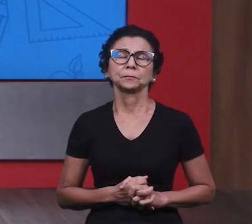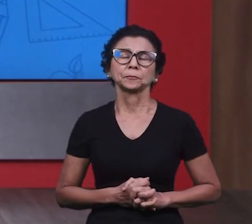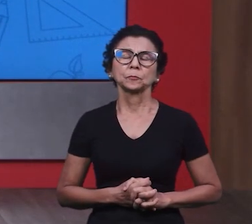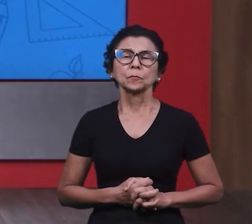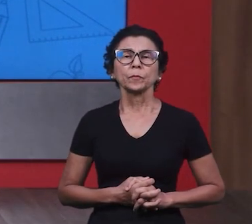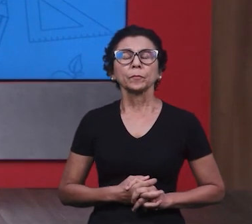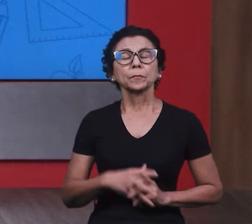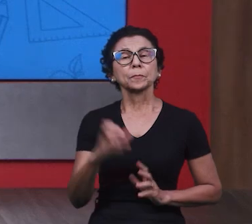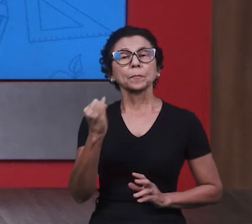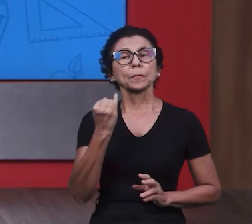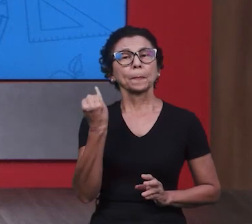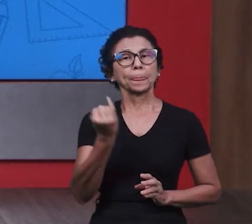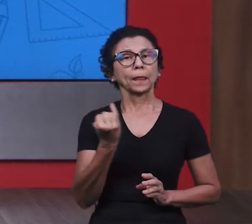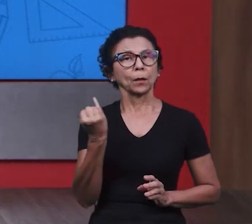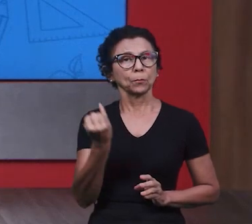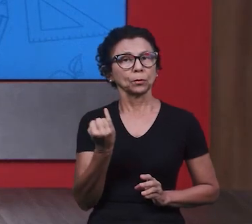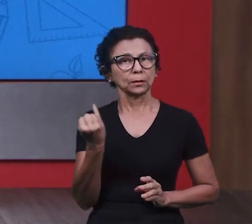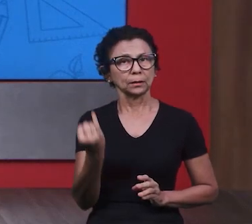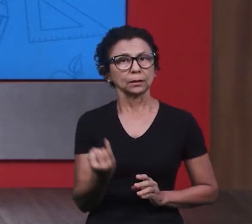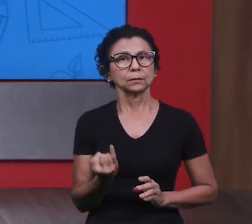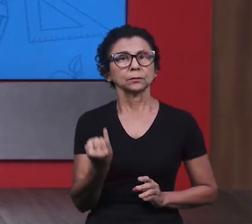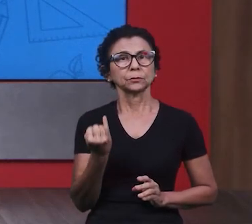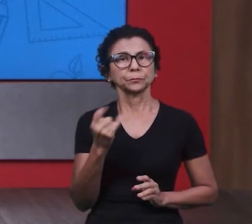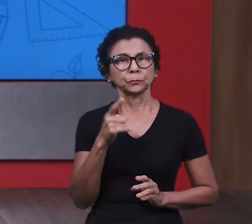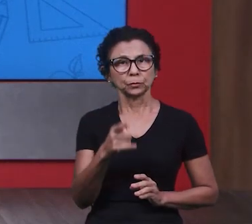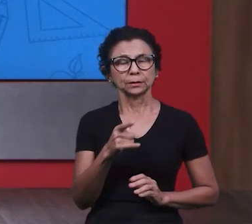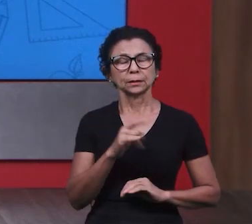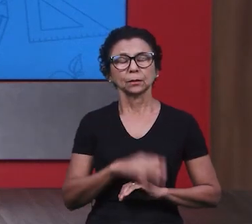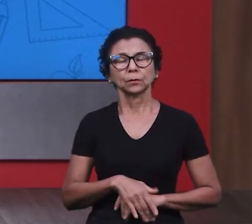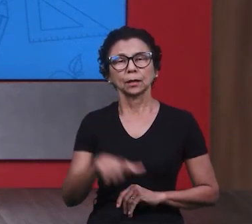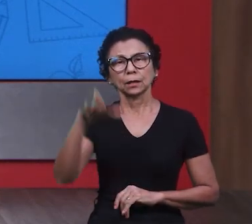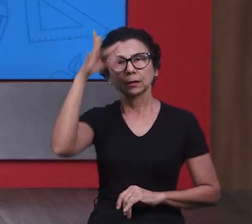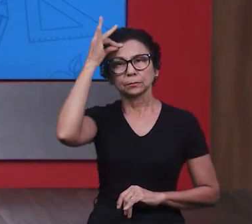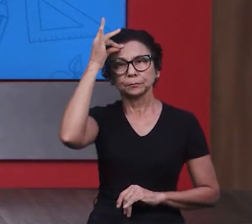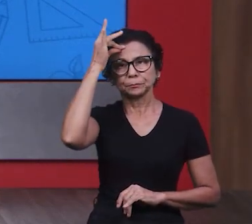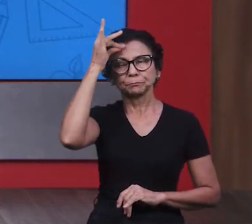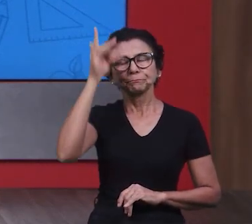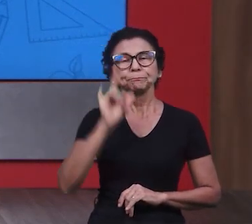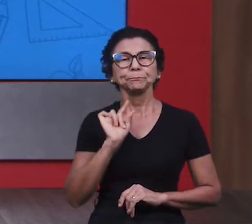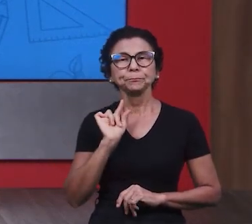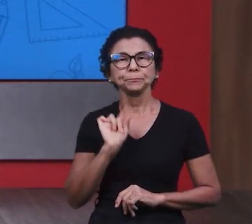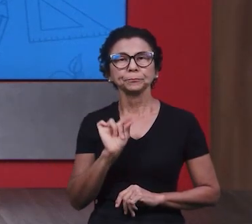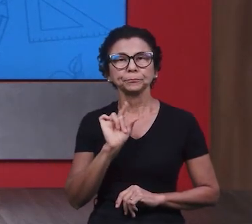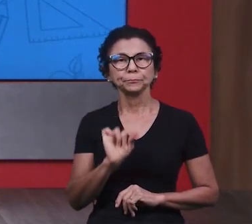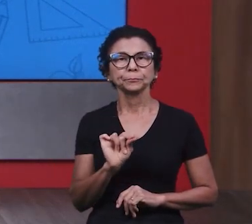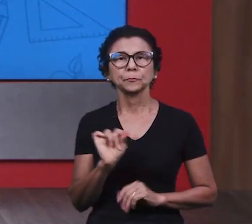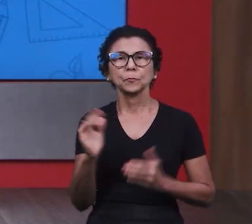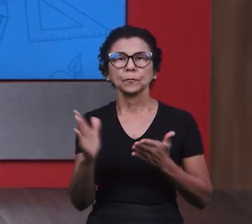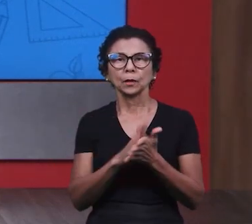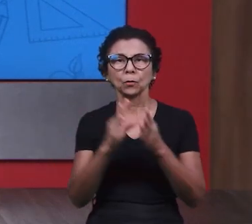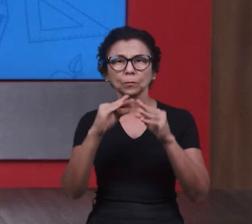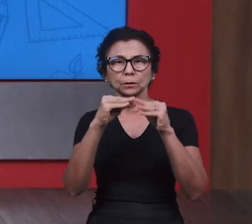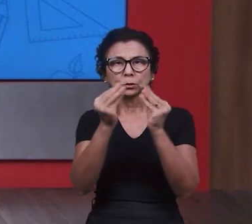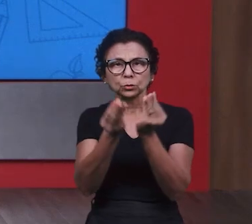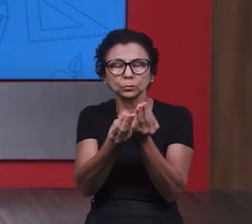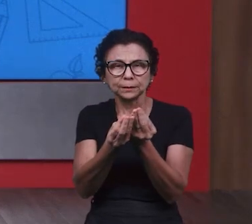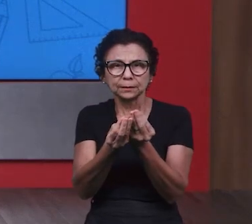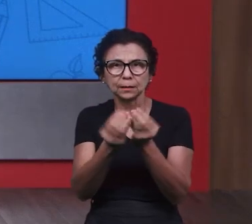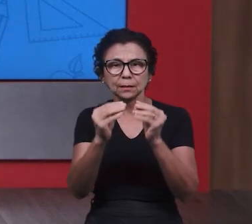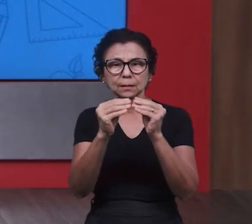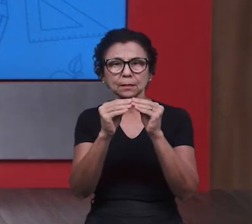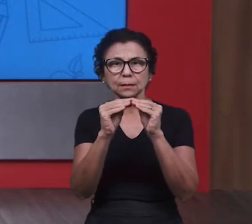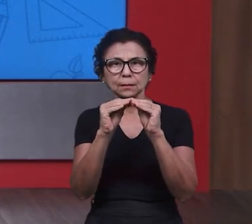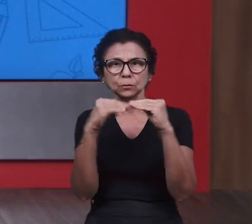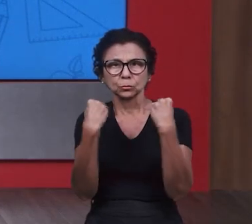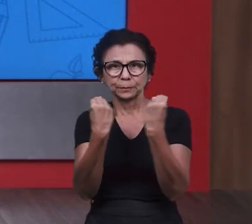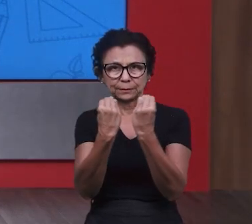importante que você guarde, então, que algumas substâncias,